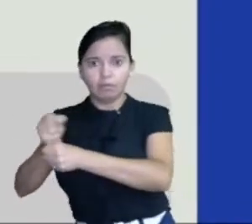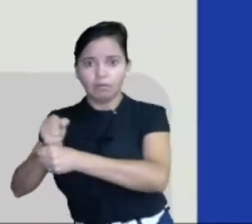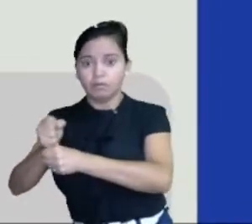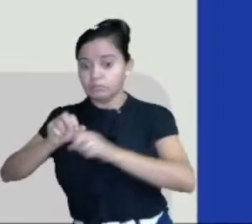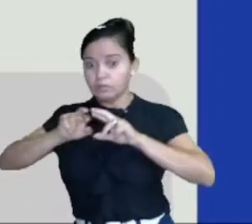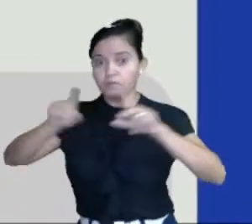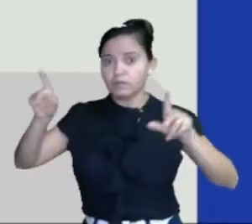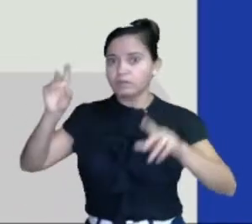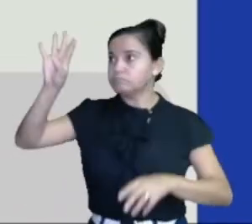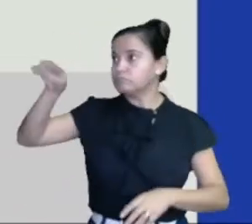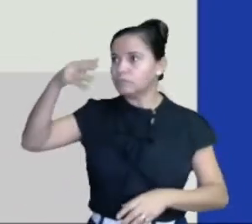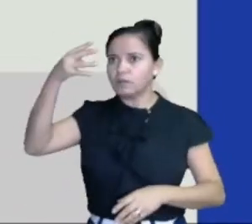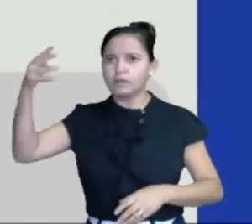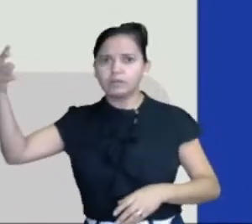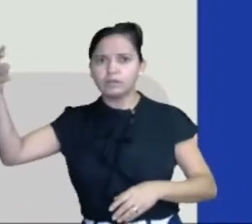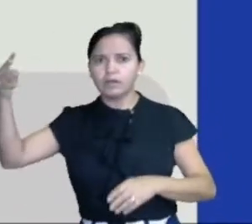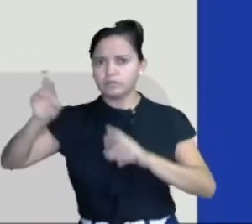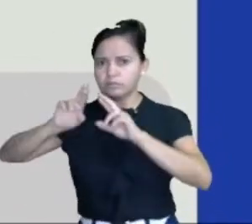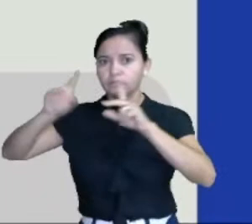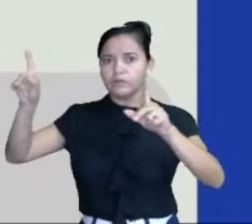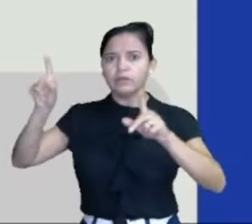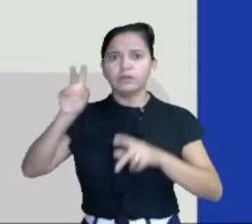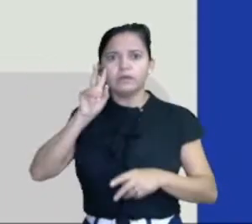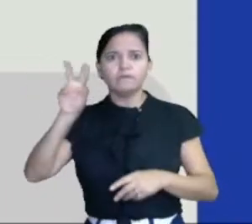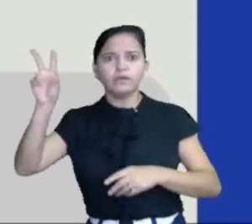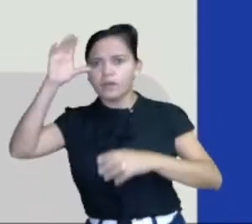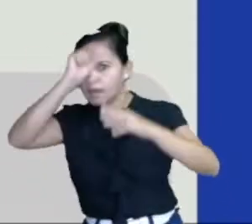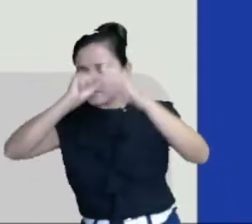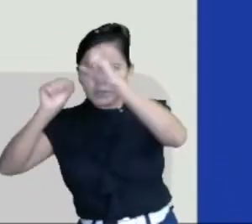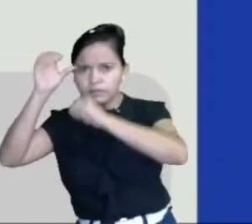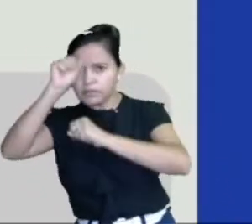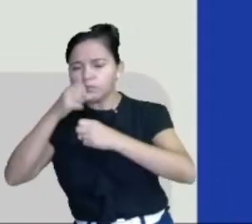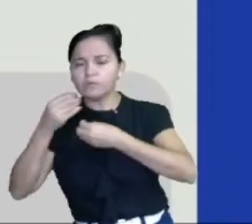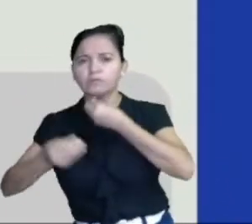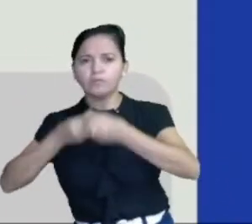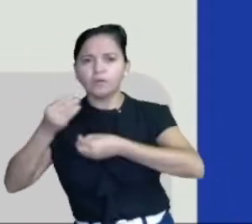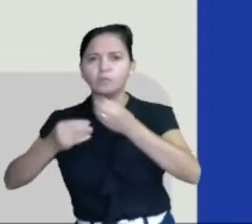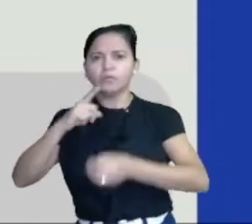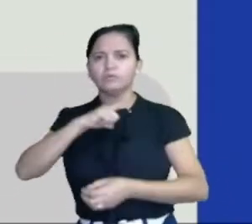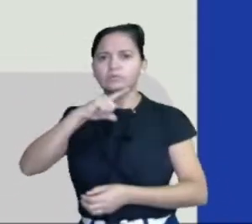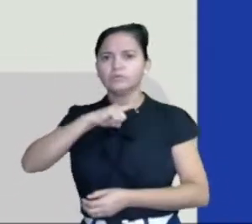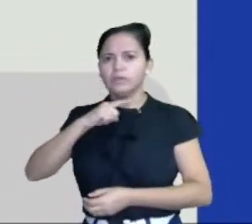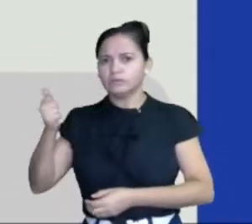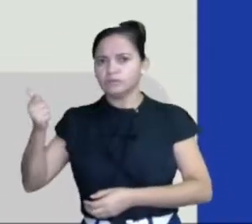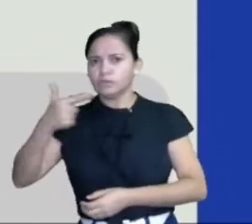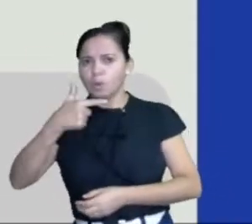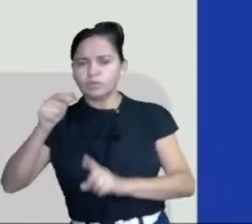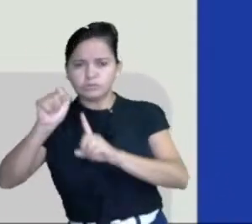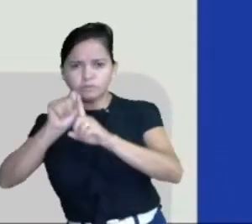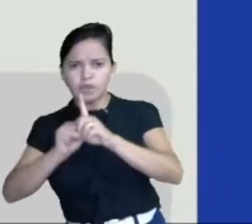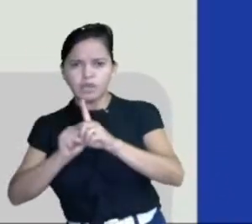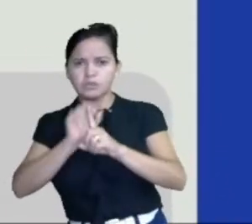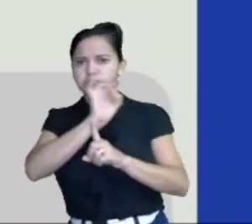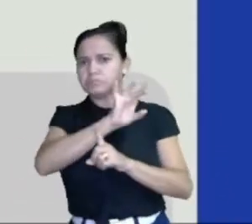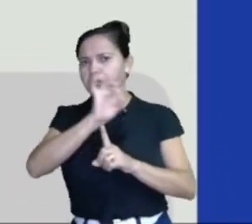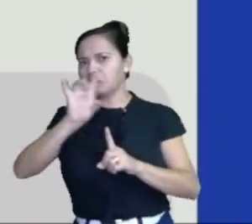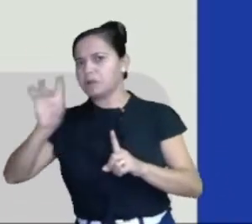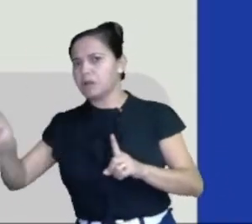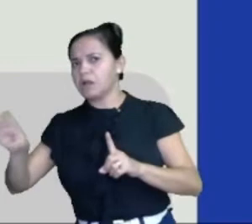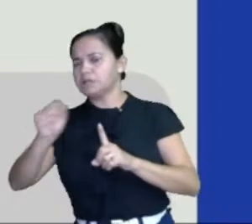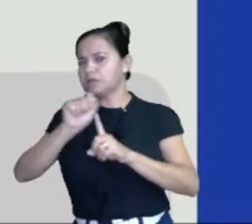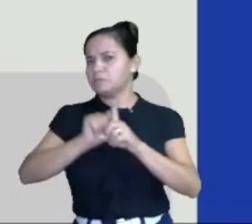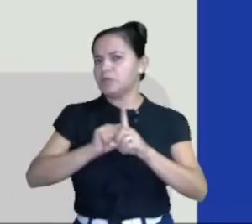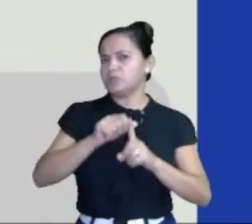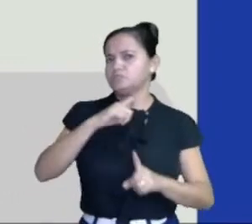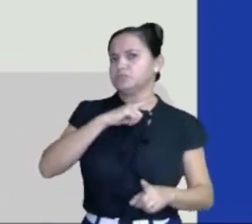estamos habituados a ver, que aprendemos desde sempre que tem 12 meses, que cada mês alguns